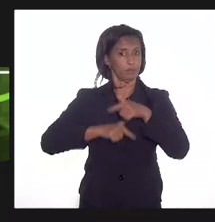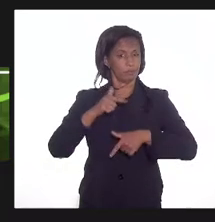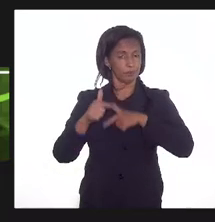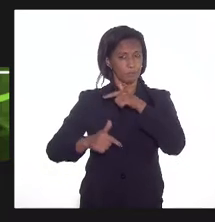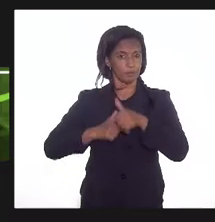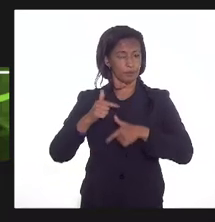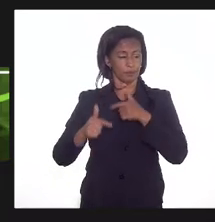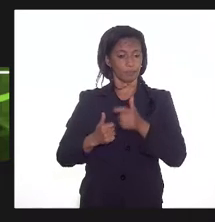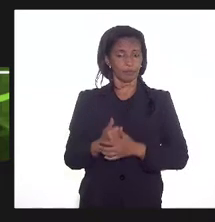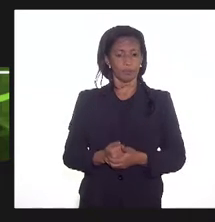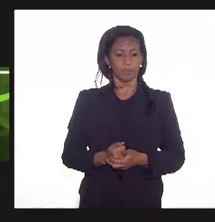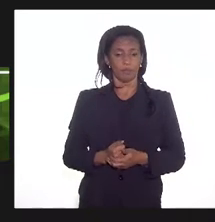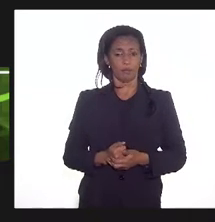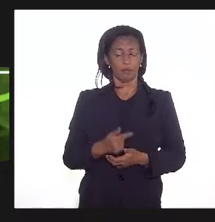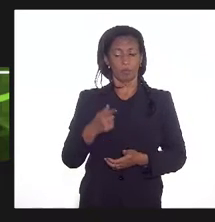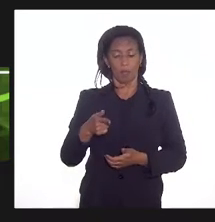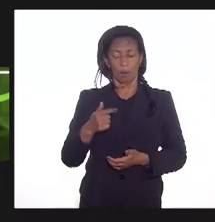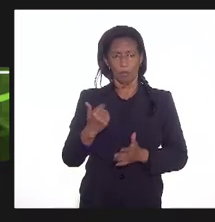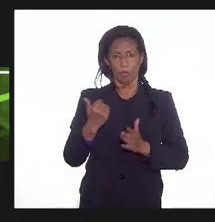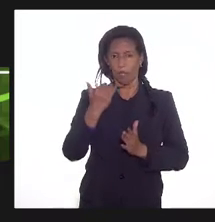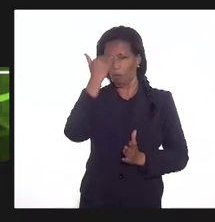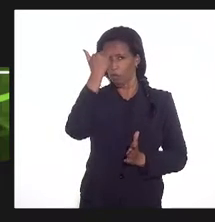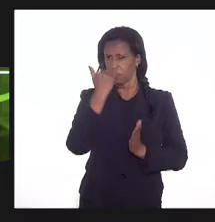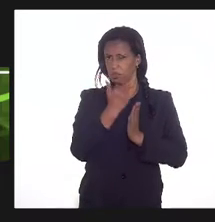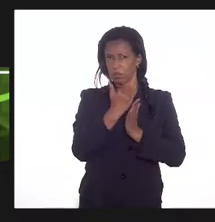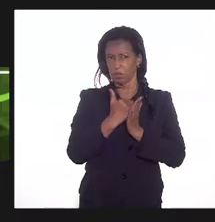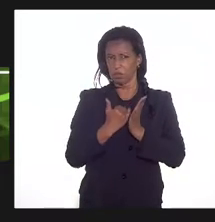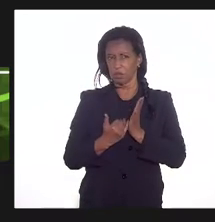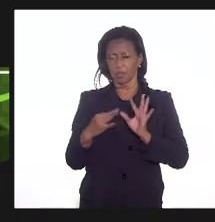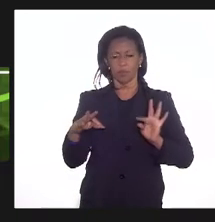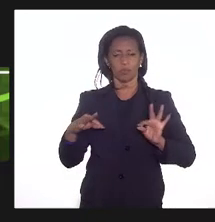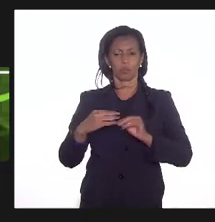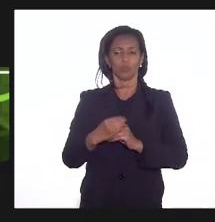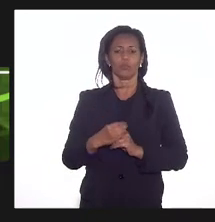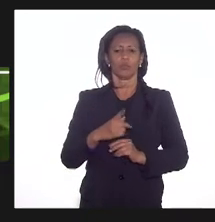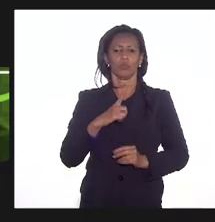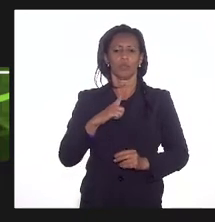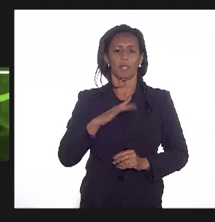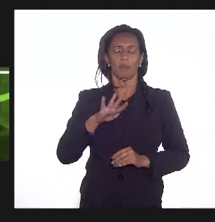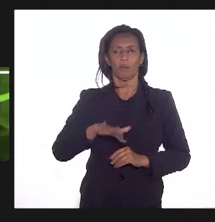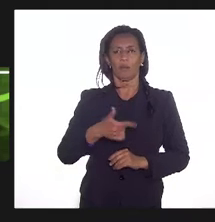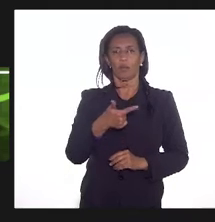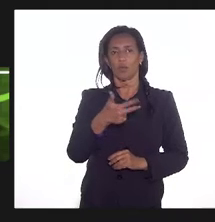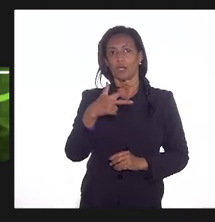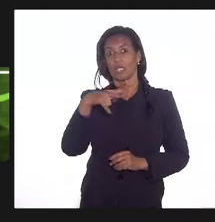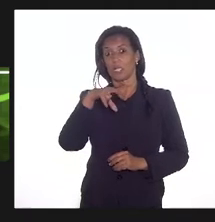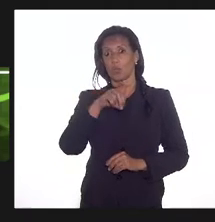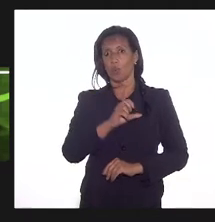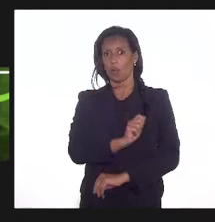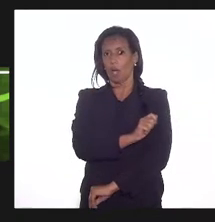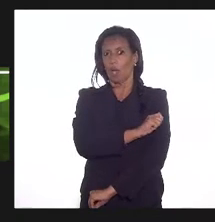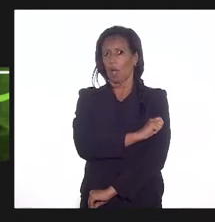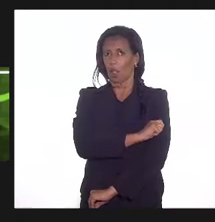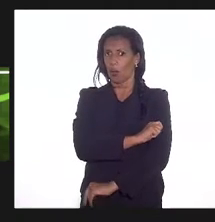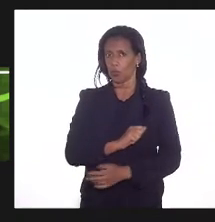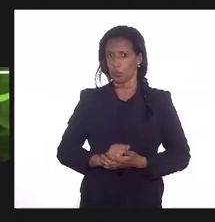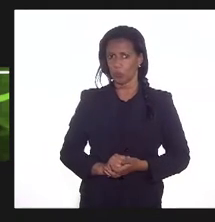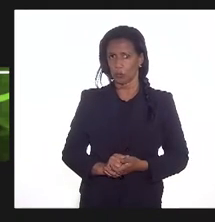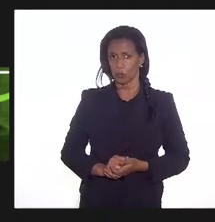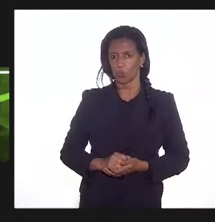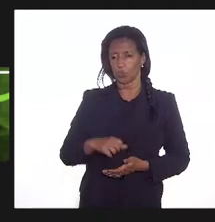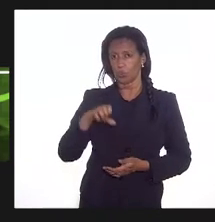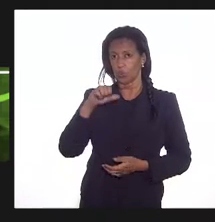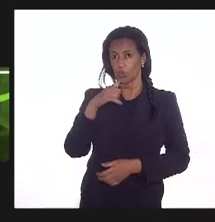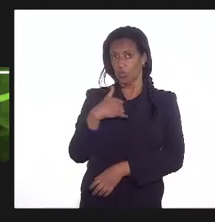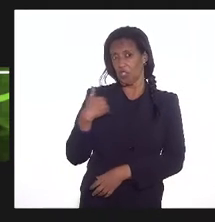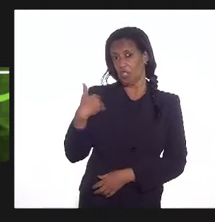porque é seguir os protocolos todos né a gente tem aqui uma média de 250 alunos dos 8 aos